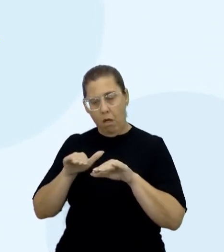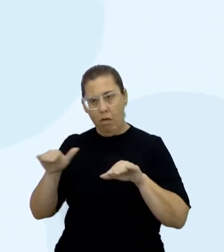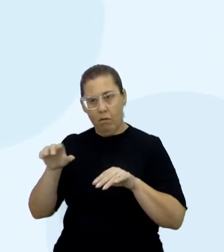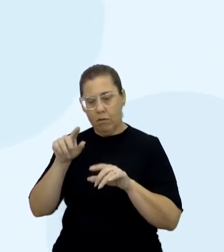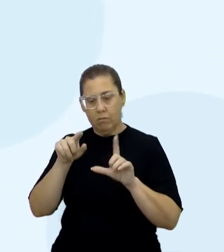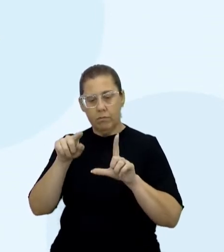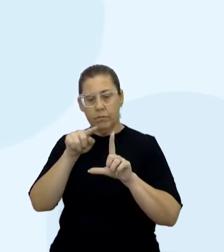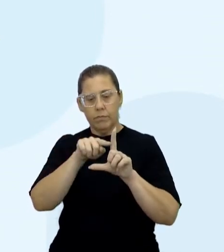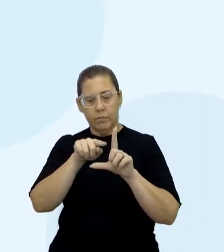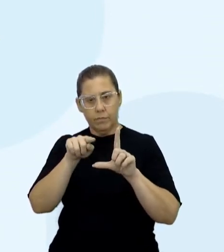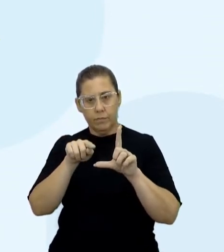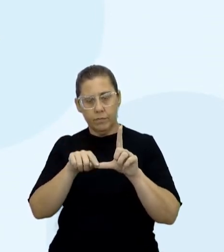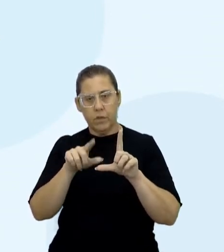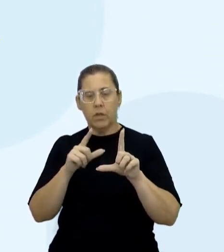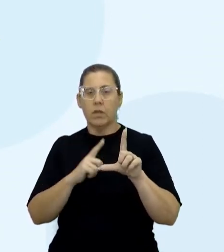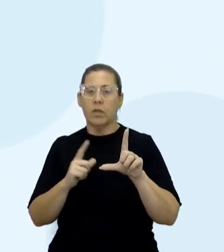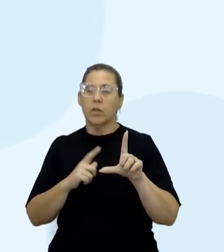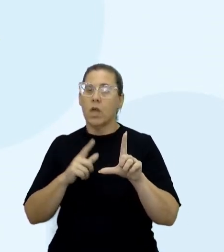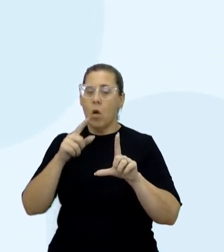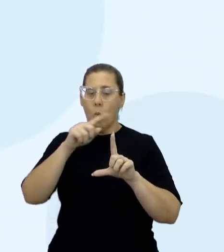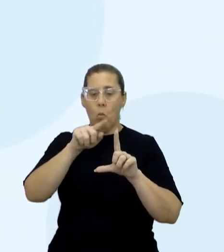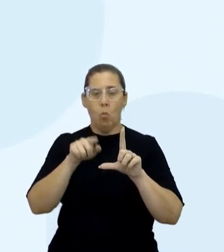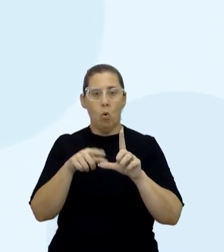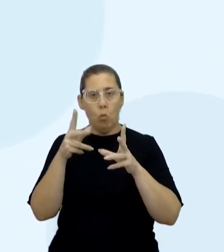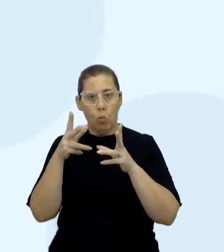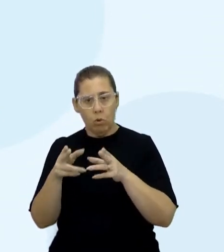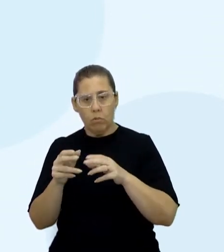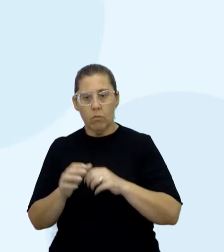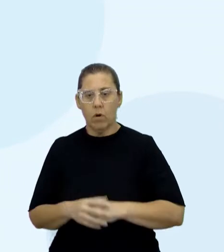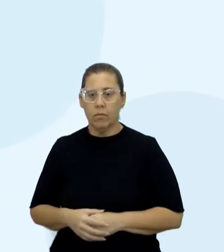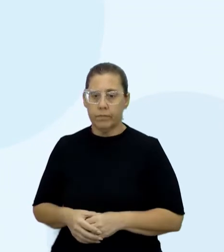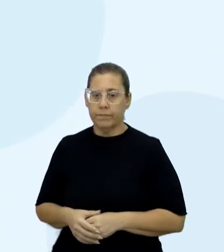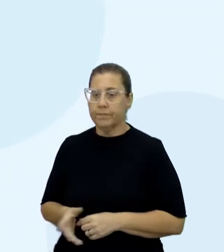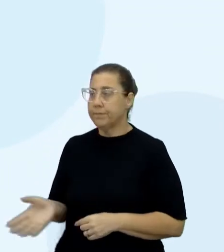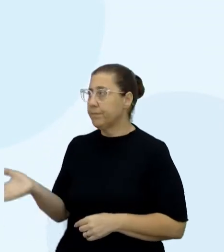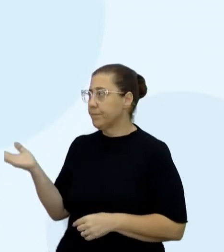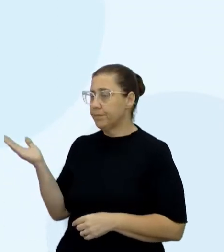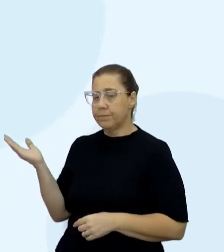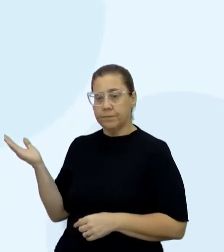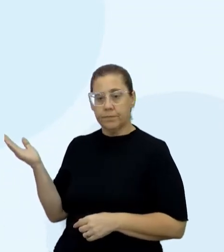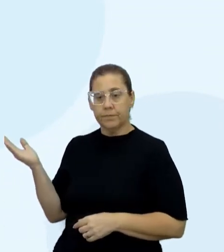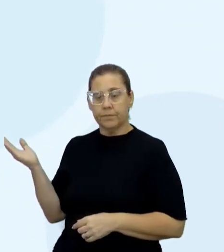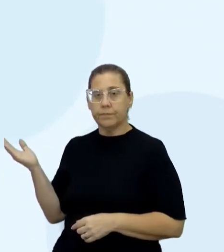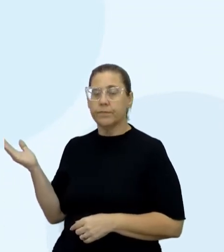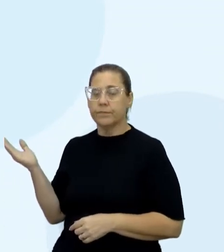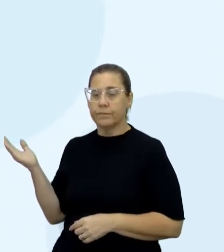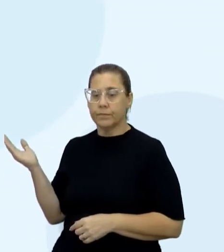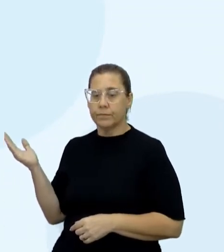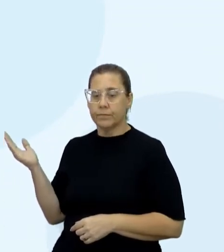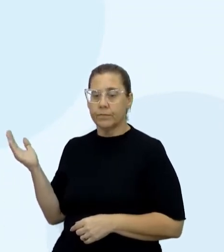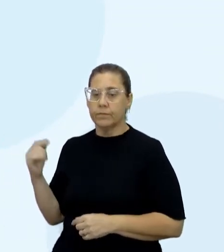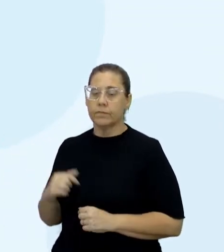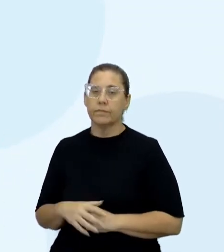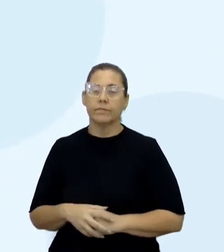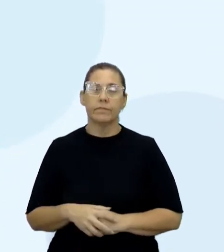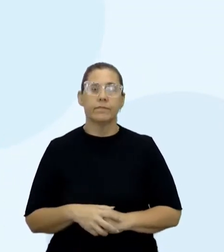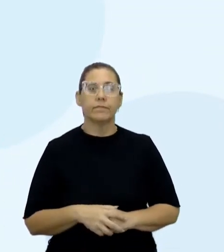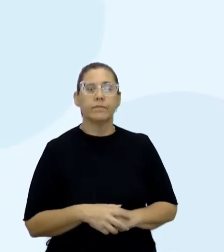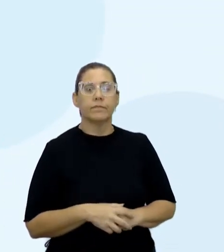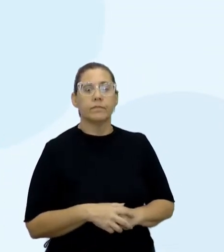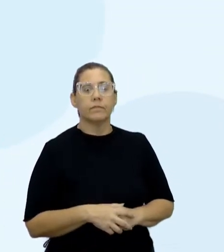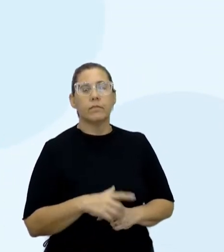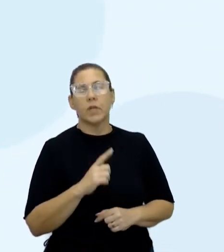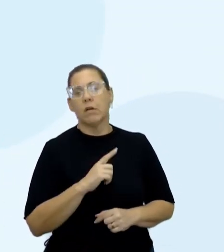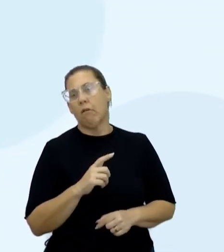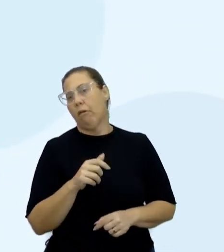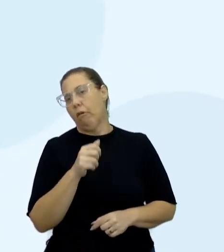perpendicular, a gente vai ter então os ângulos iguais. Agora, tem umas coisas mais audaciosas aí. Tem, por